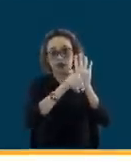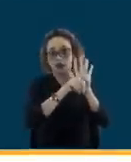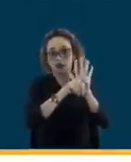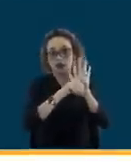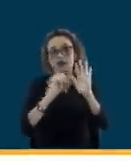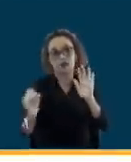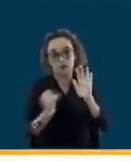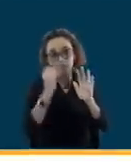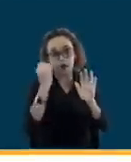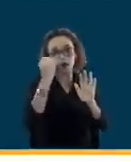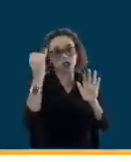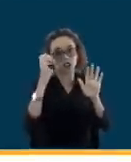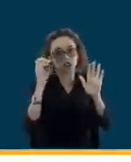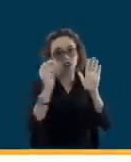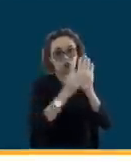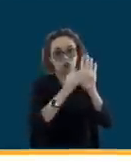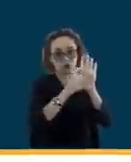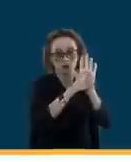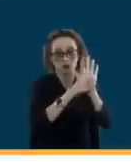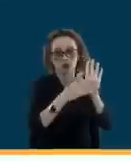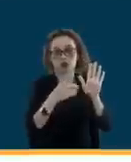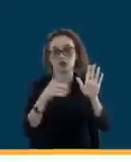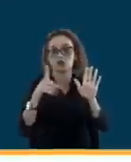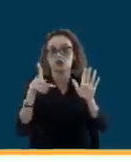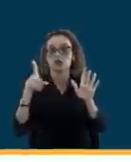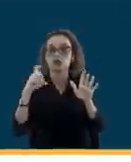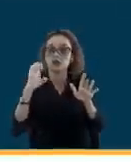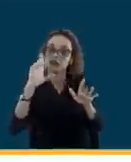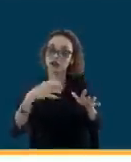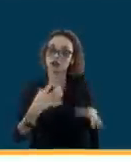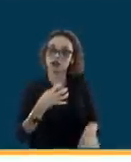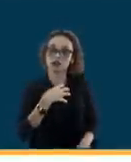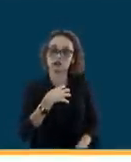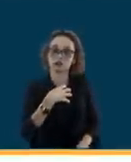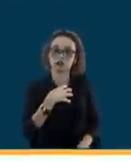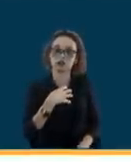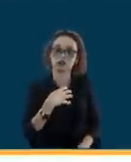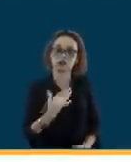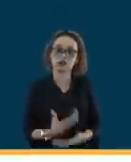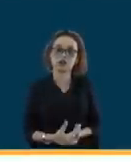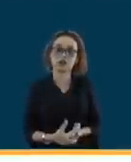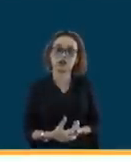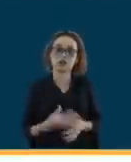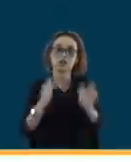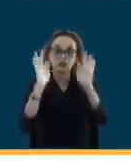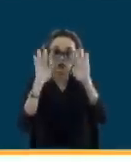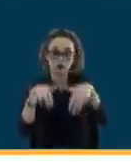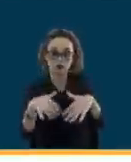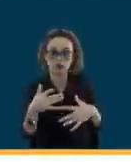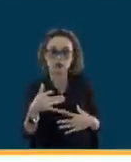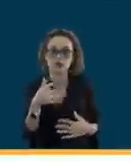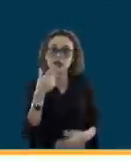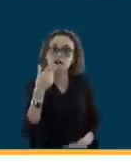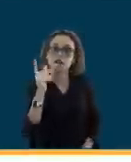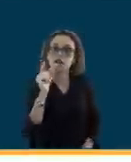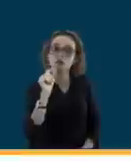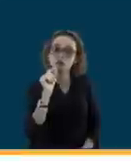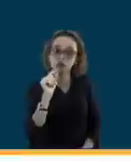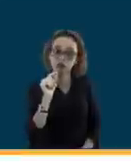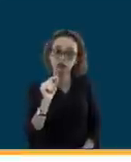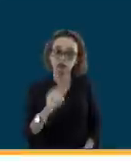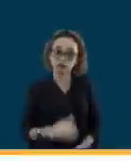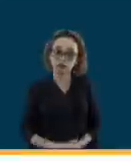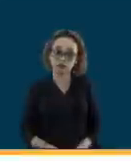vida. E esse é o sentido. Queria aí finalizar, dizer o seguinte, até às